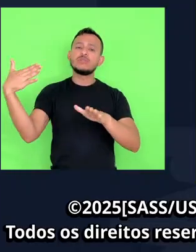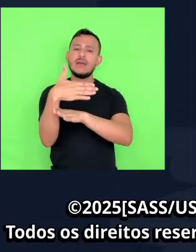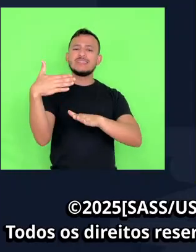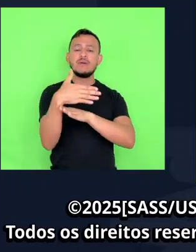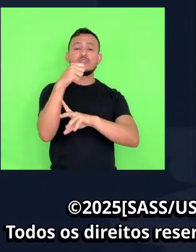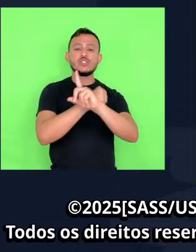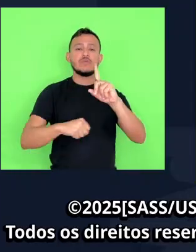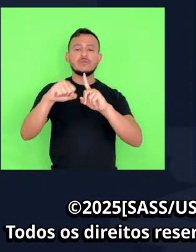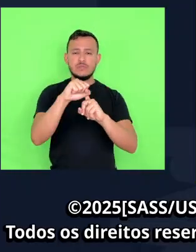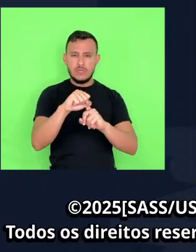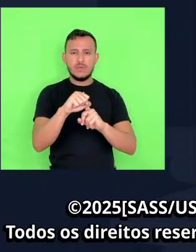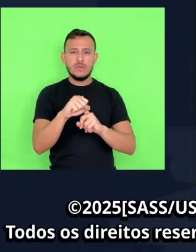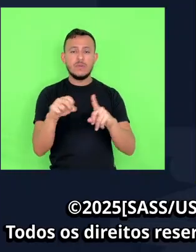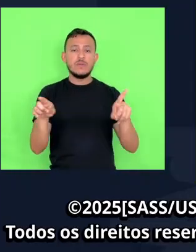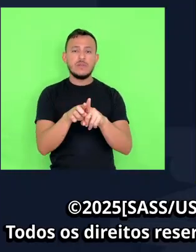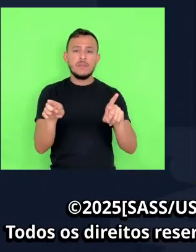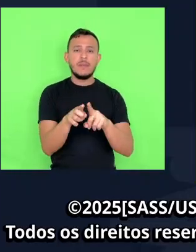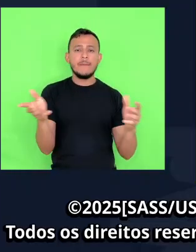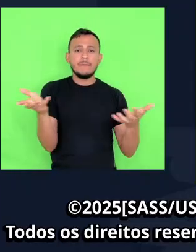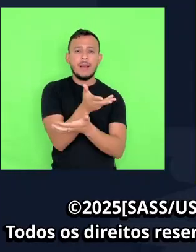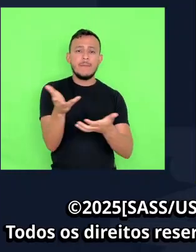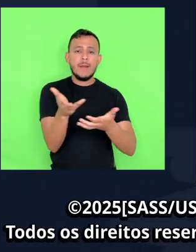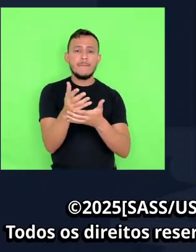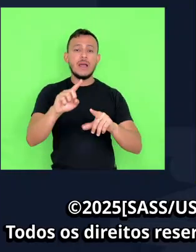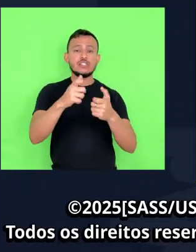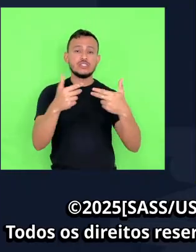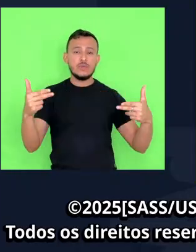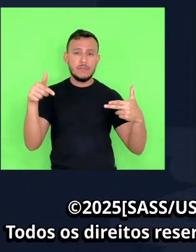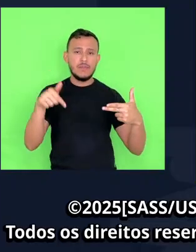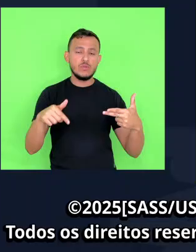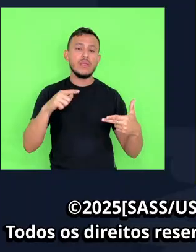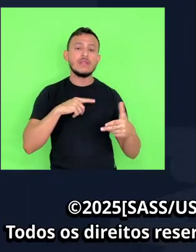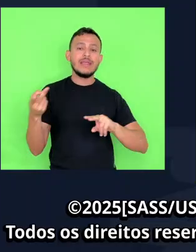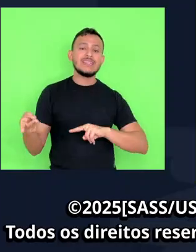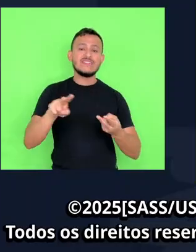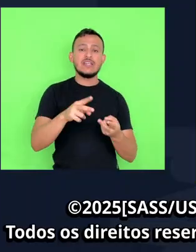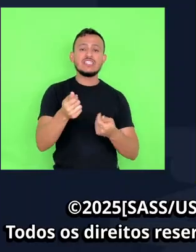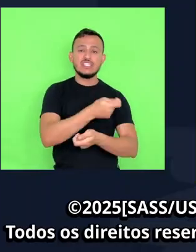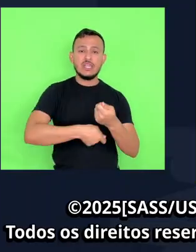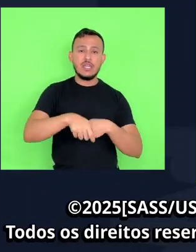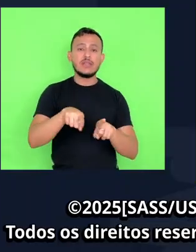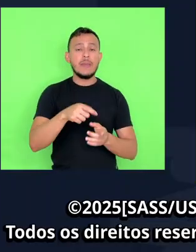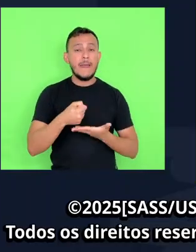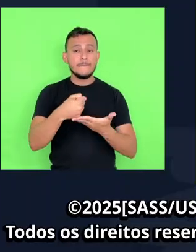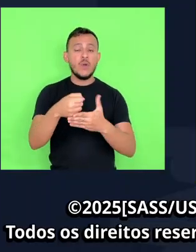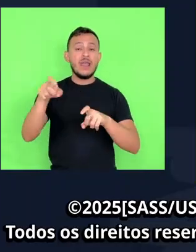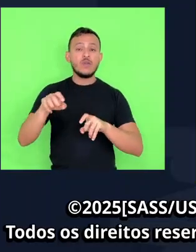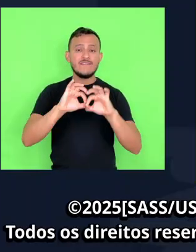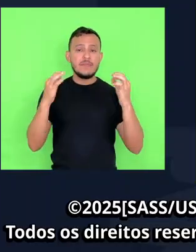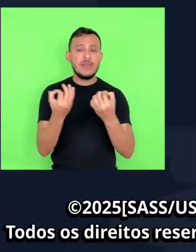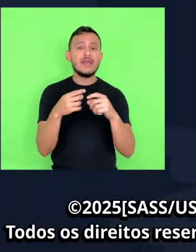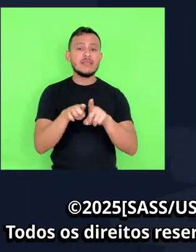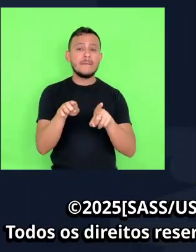participação social e articulação de instrumentos como transferência de renda, apoio à agricultura familiar